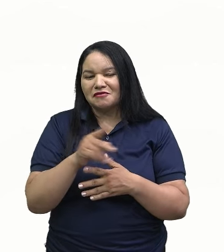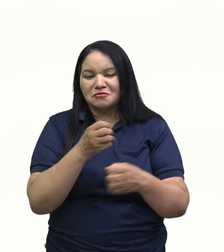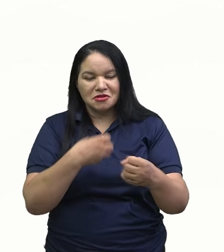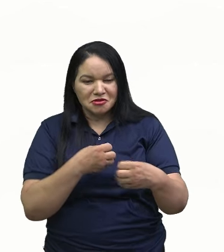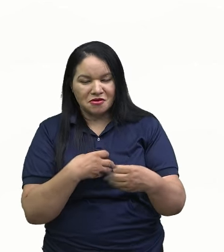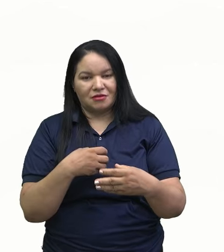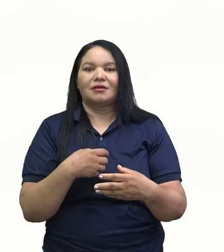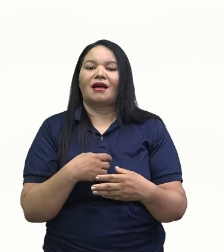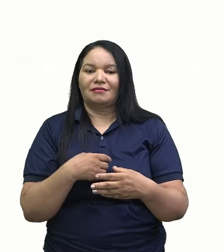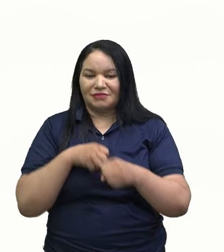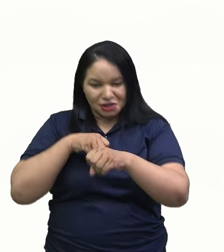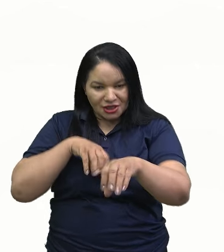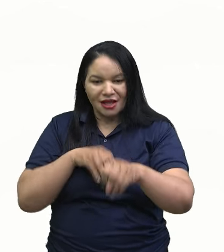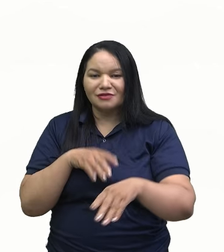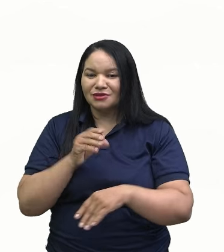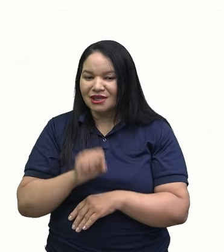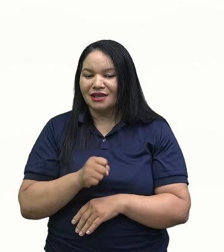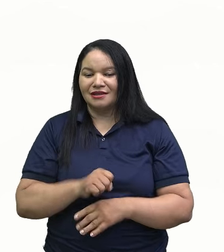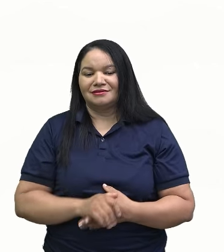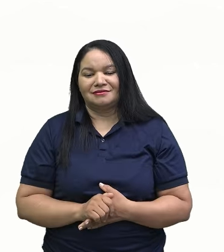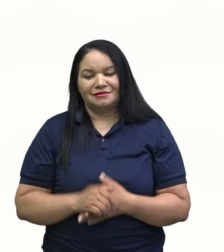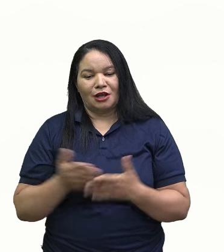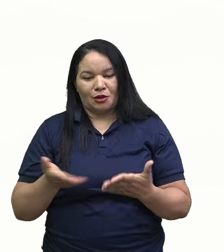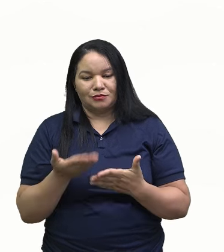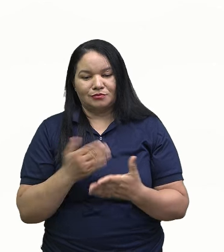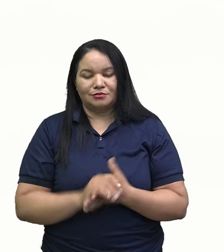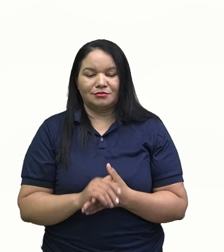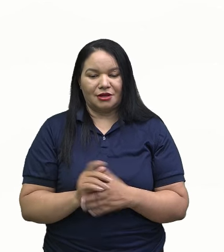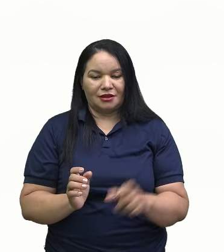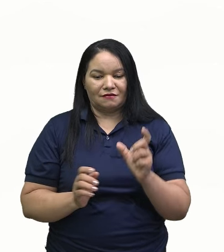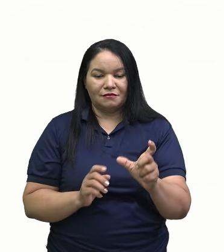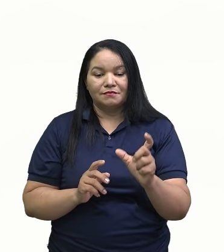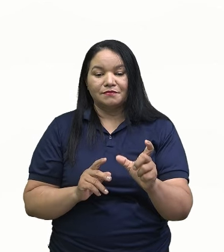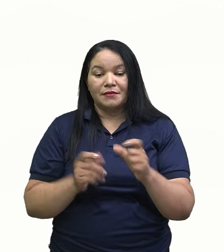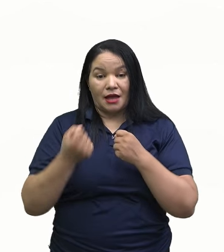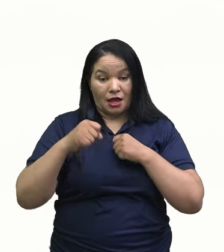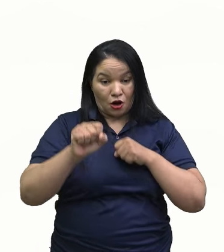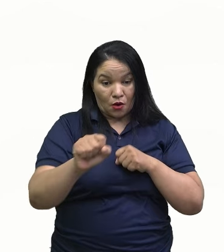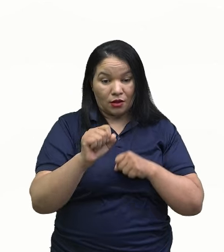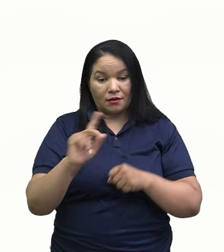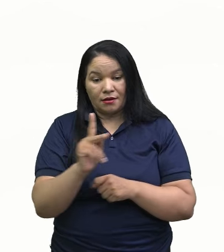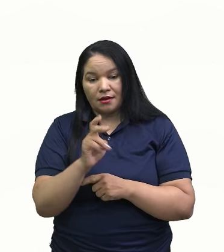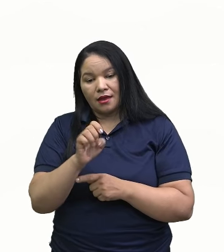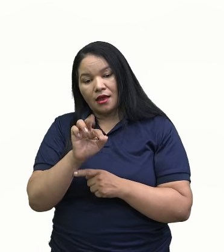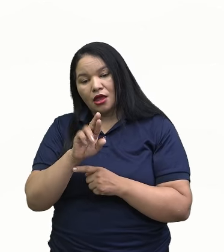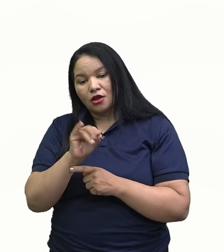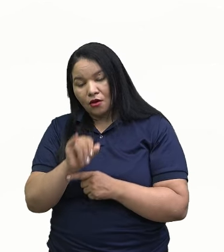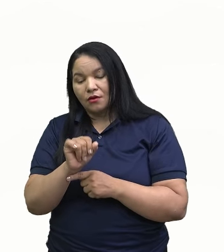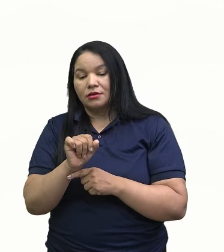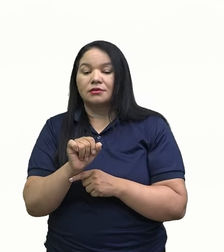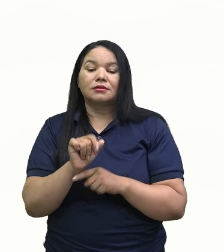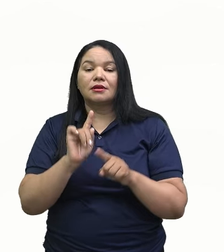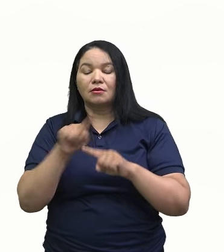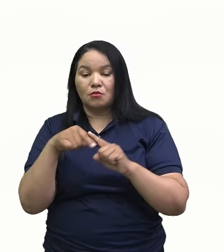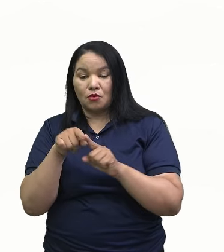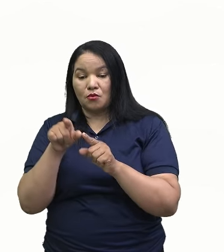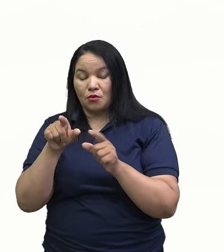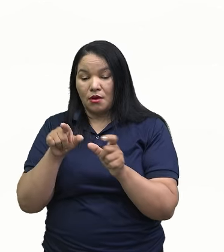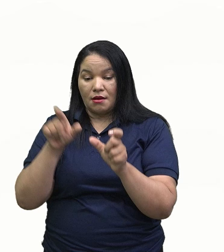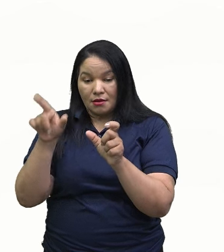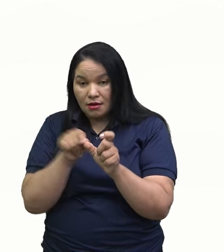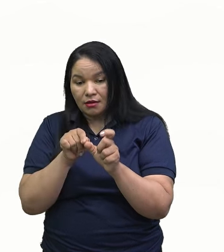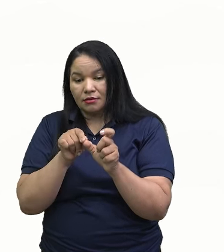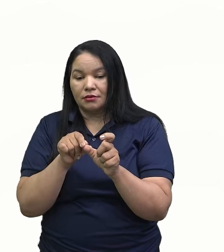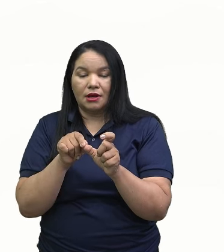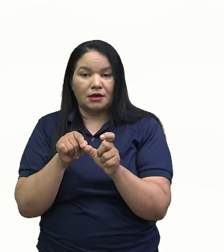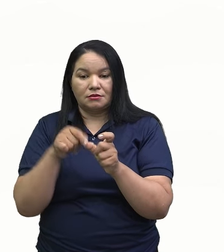estou ensinando. E herói, ó, a palavra de origem tem acento, e depois eu coloquei o diminutivo, heróizinho.